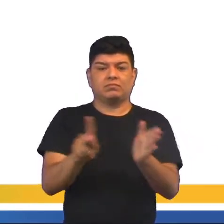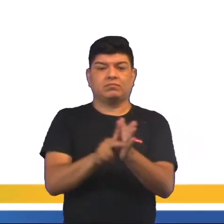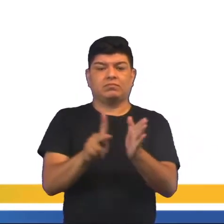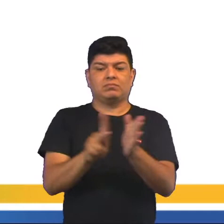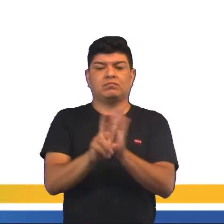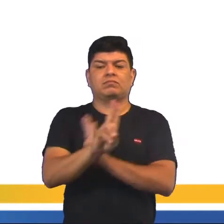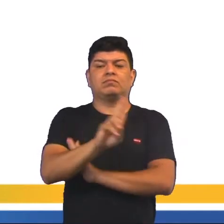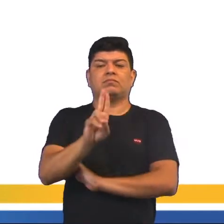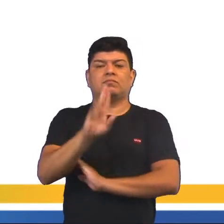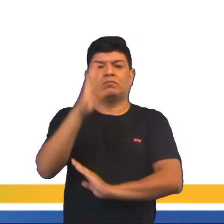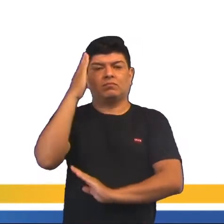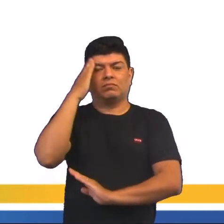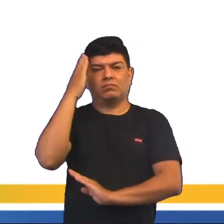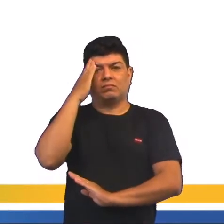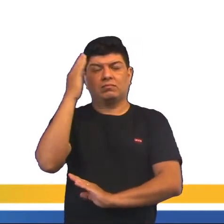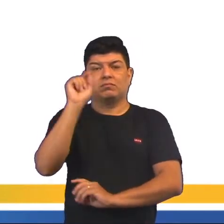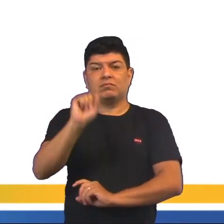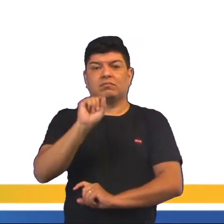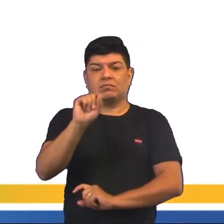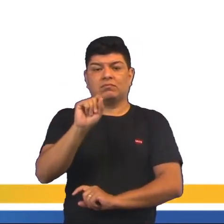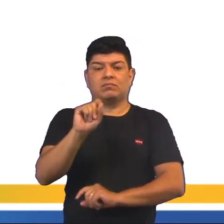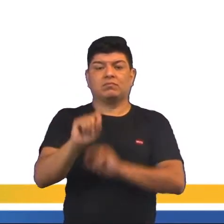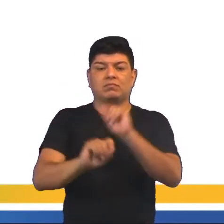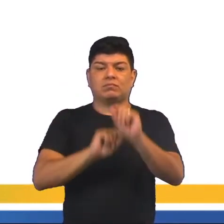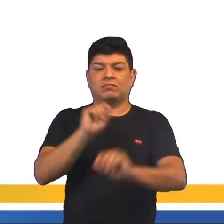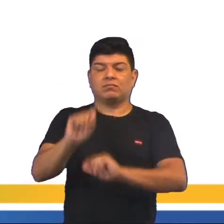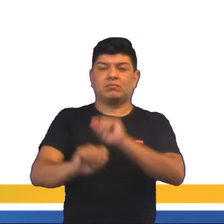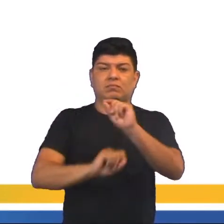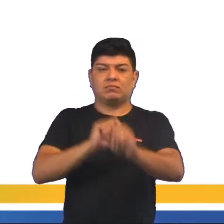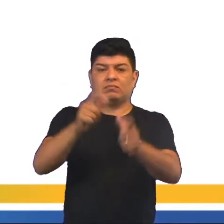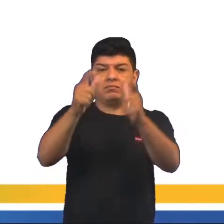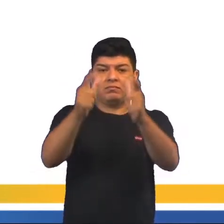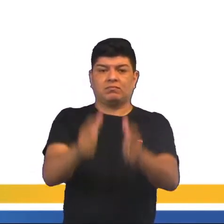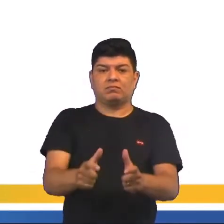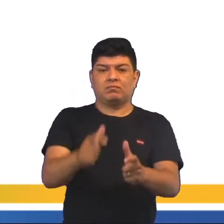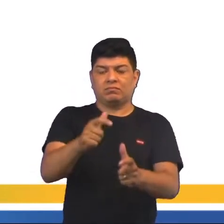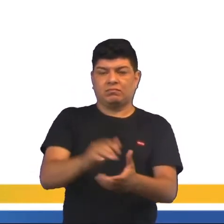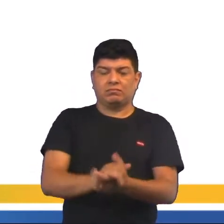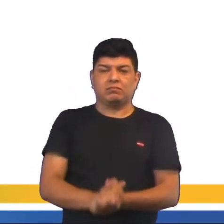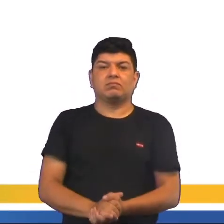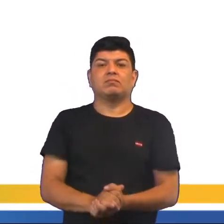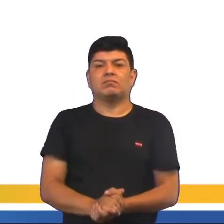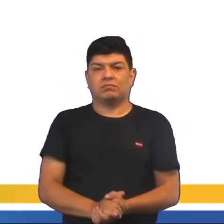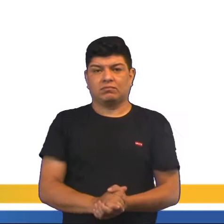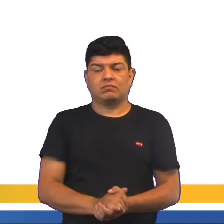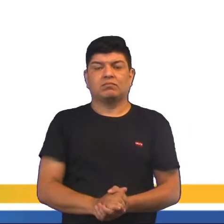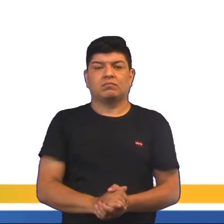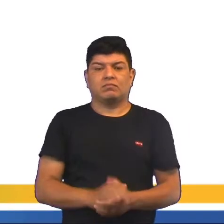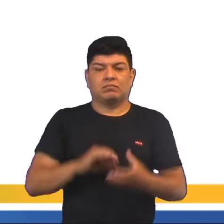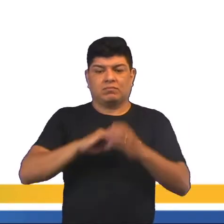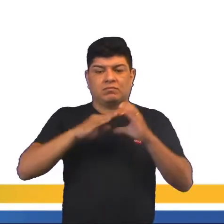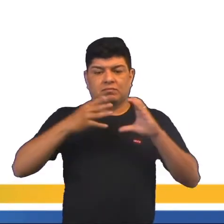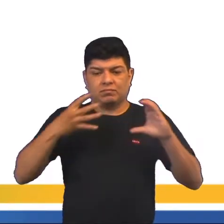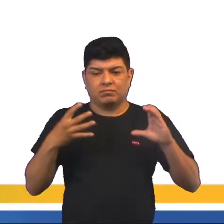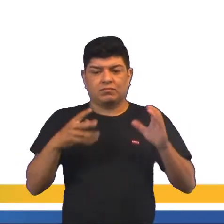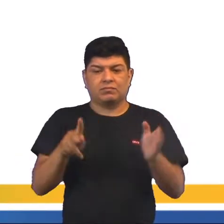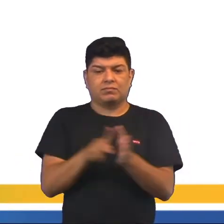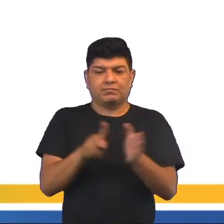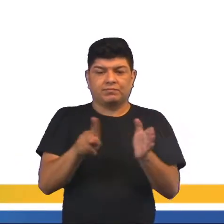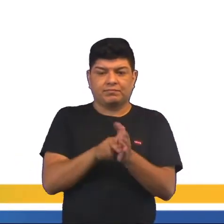nome já nos ajuda a entender que ele faz parte dessa região amazônica, que vai ter, portanto, as